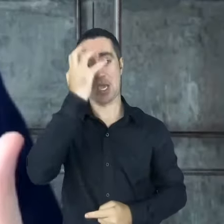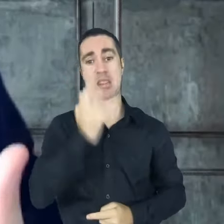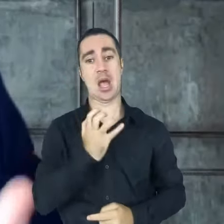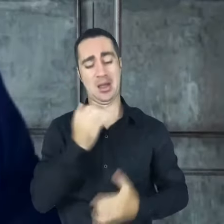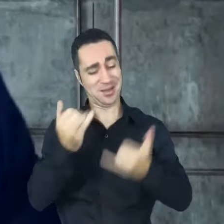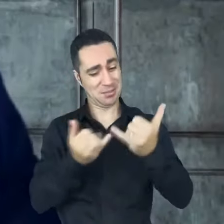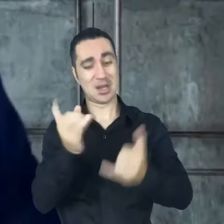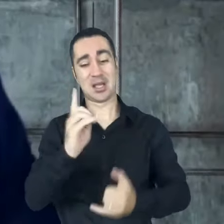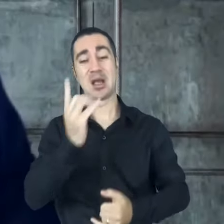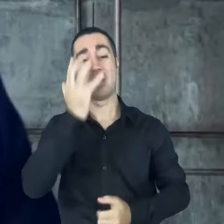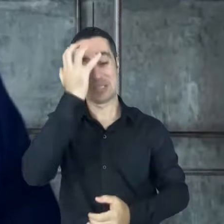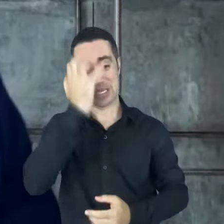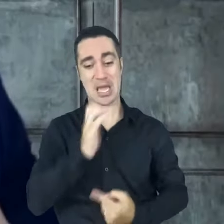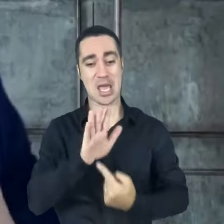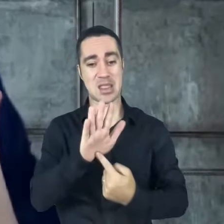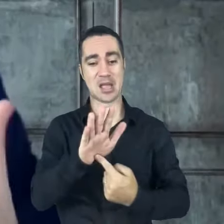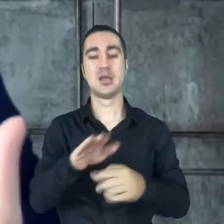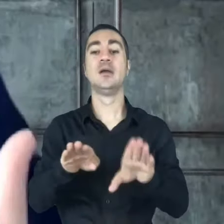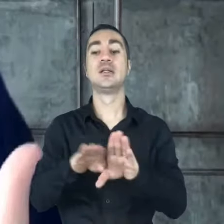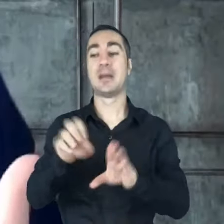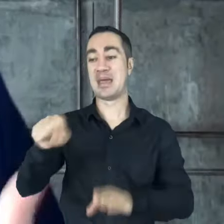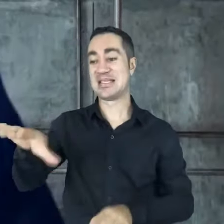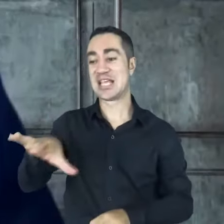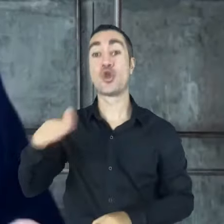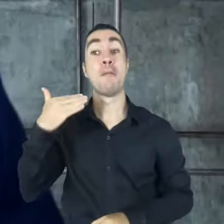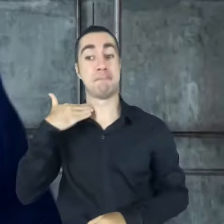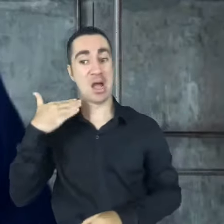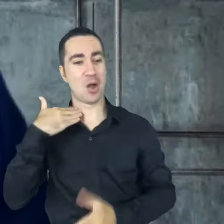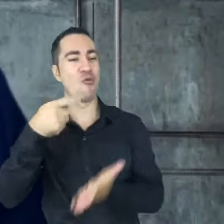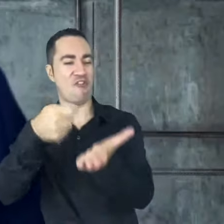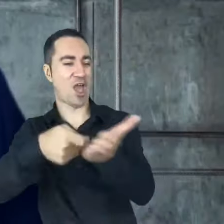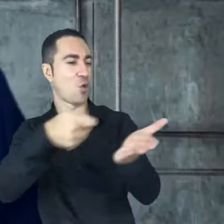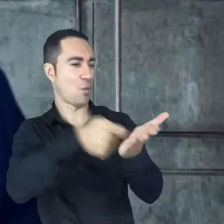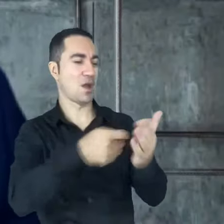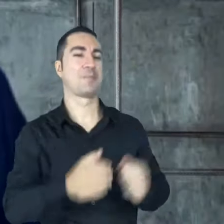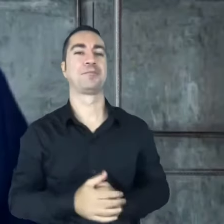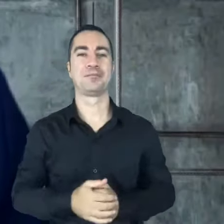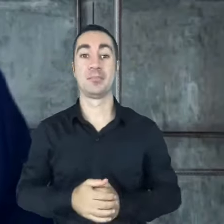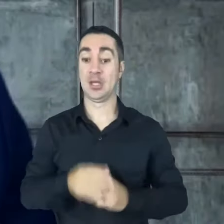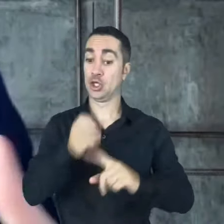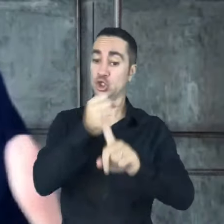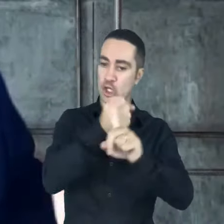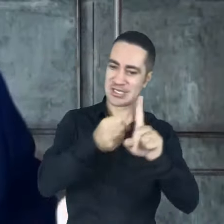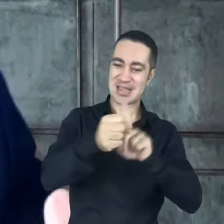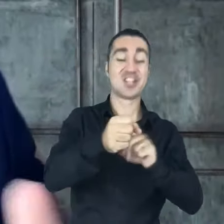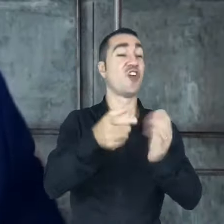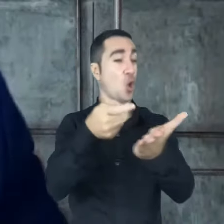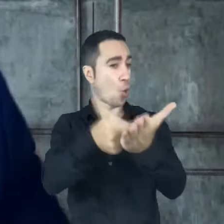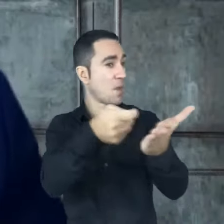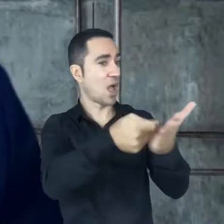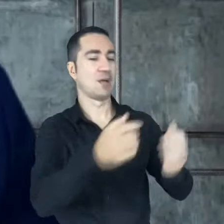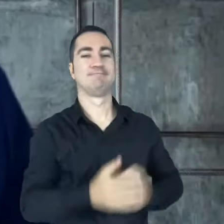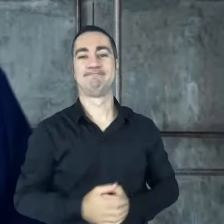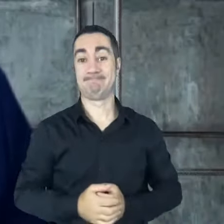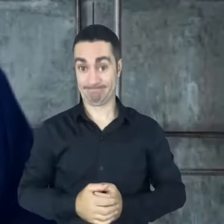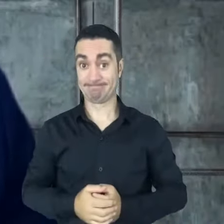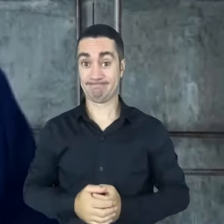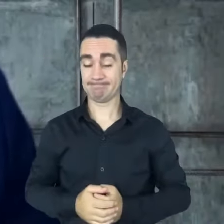vai cobrar muito isso, a sociedade em geral vai cobrar muito isso. Então, por exemplo, a gente tem